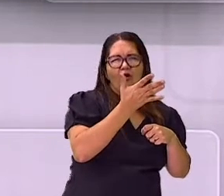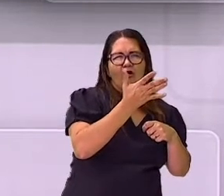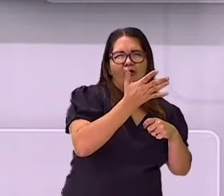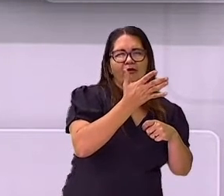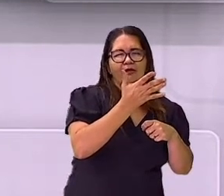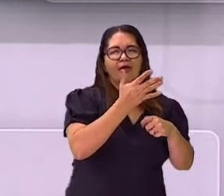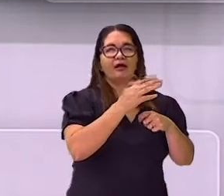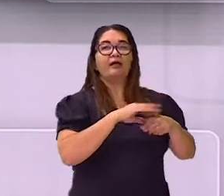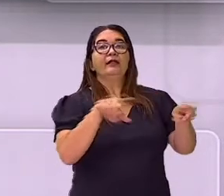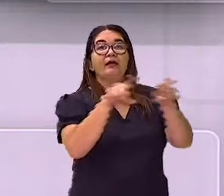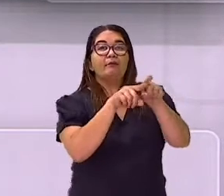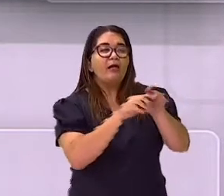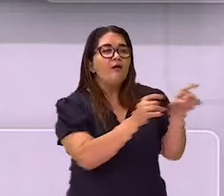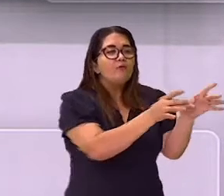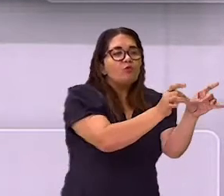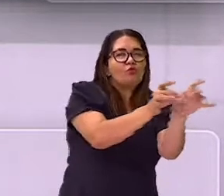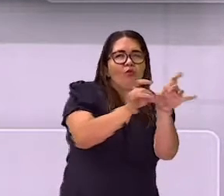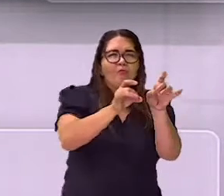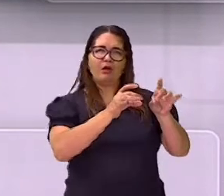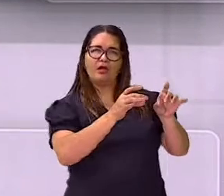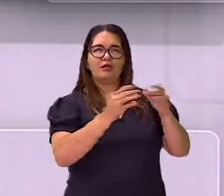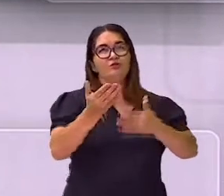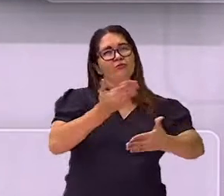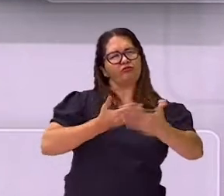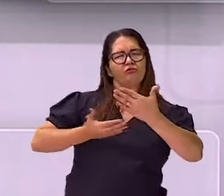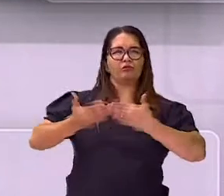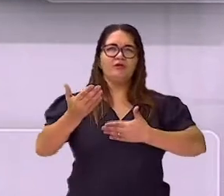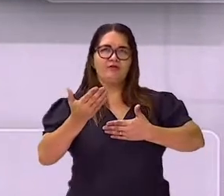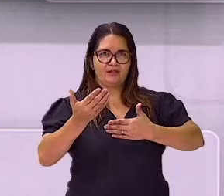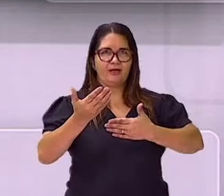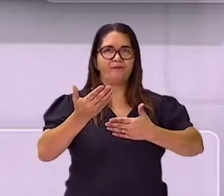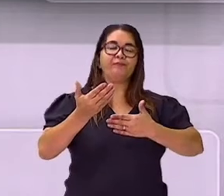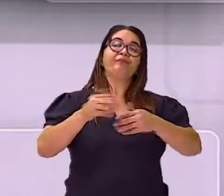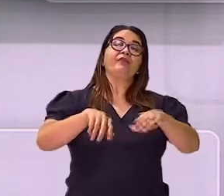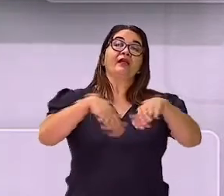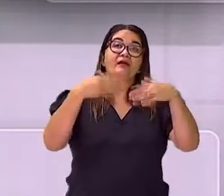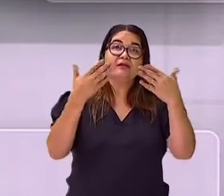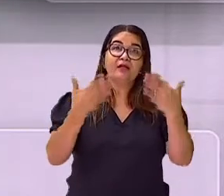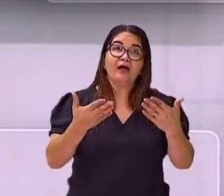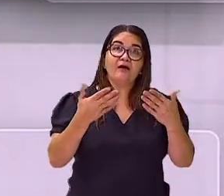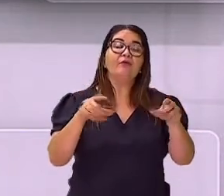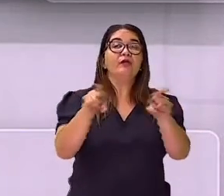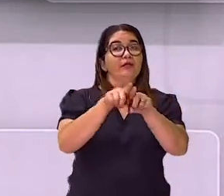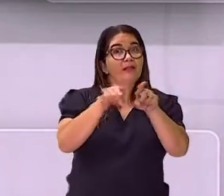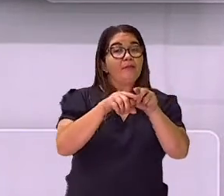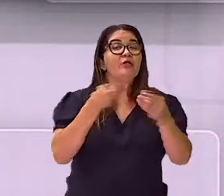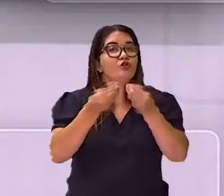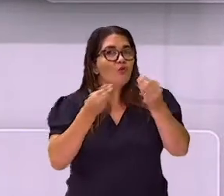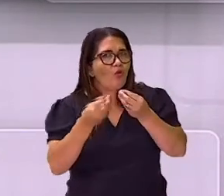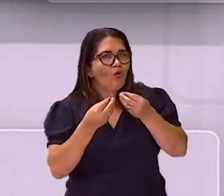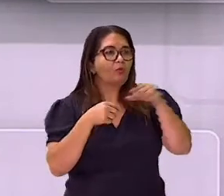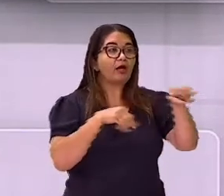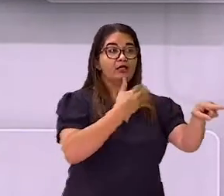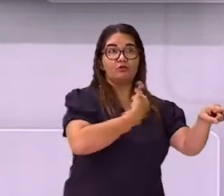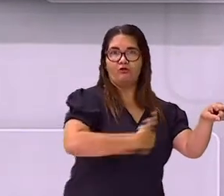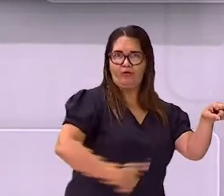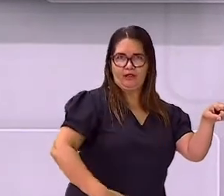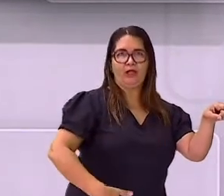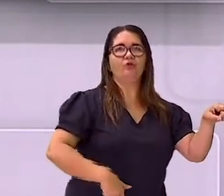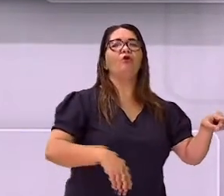reportavam diretamente ao seu governador geral, que era o rei. Então, os